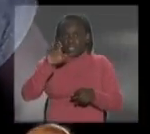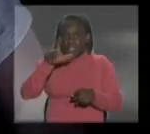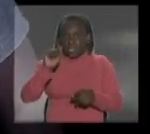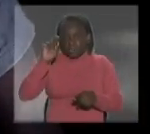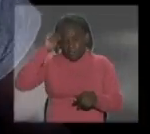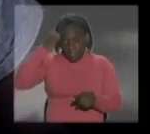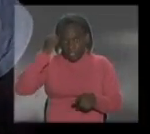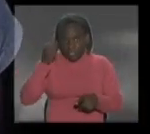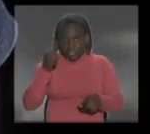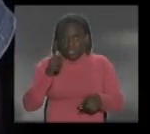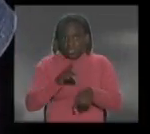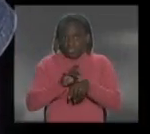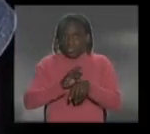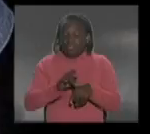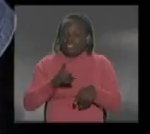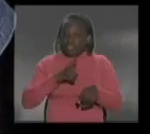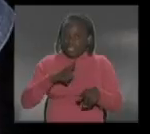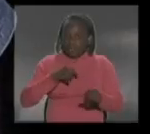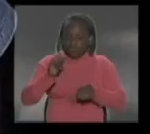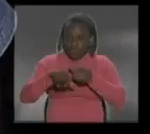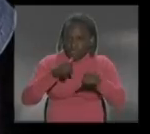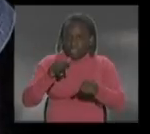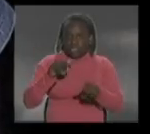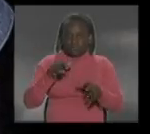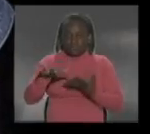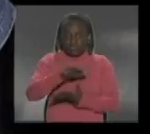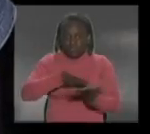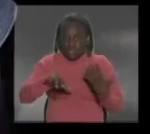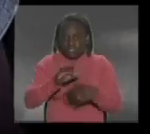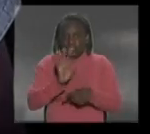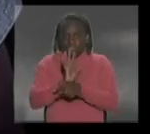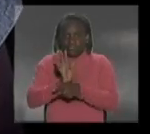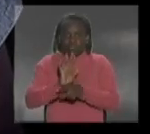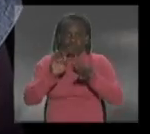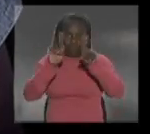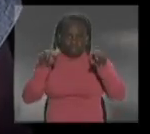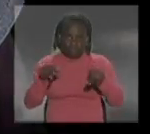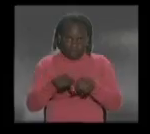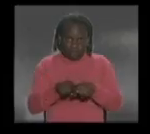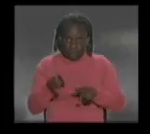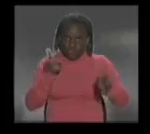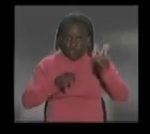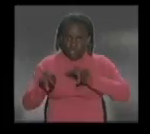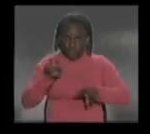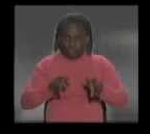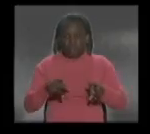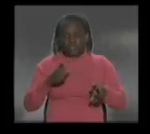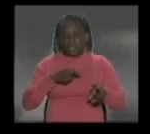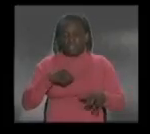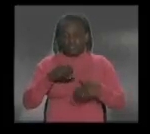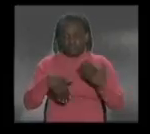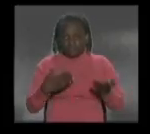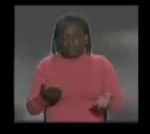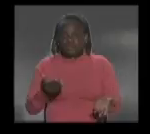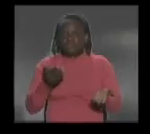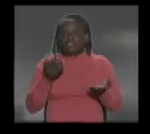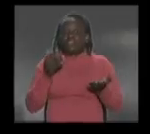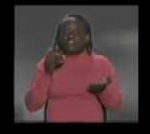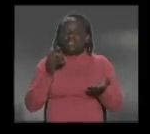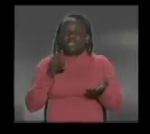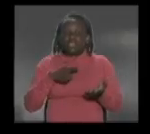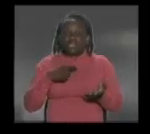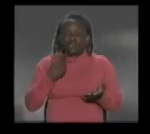geração que vem transformando e movimentando o audiovisual, né? Então, você tem todo esse processo. E aí, um